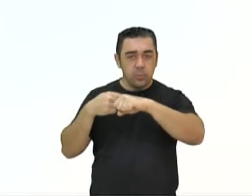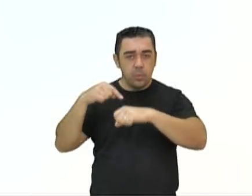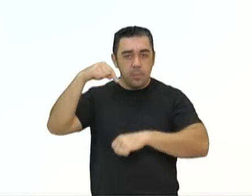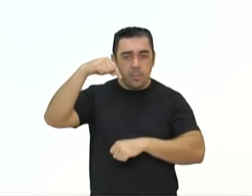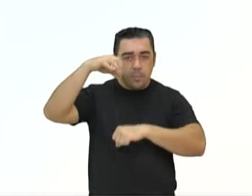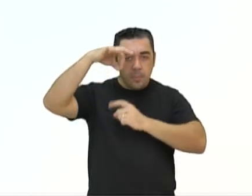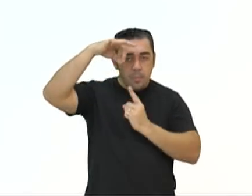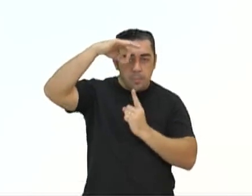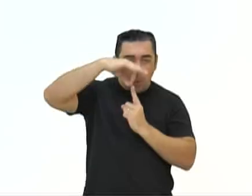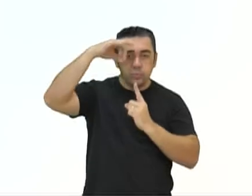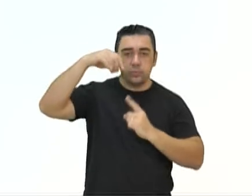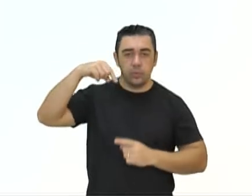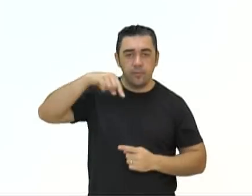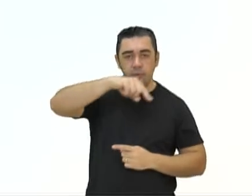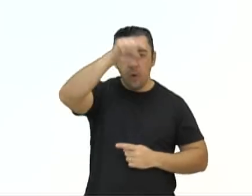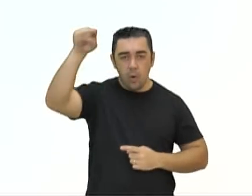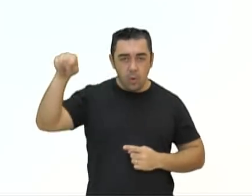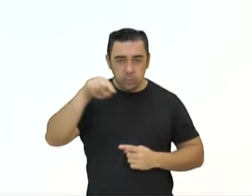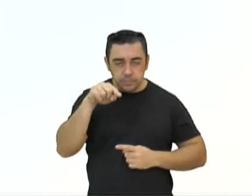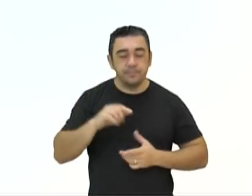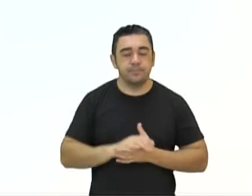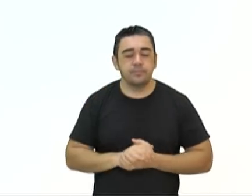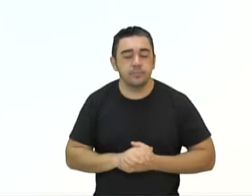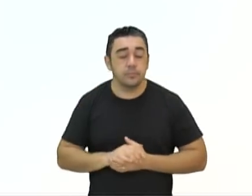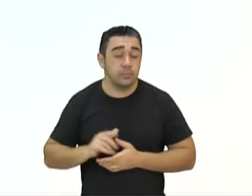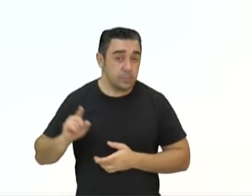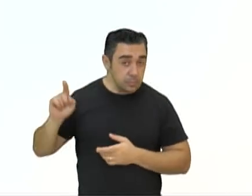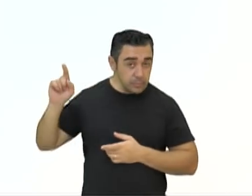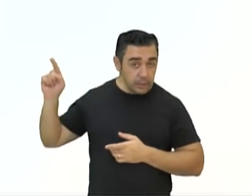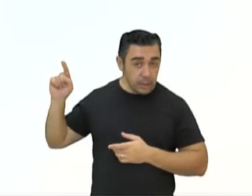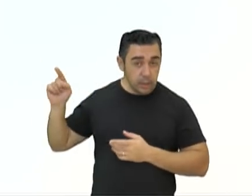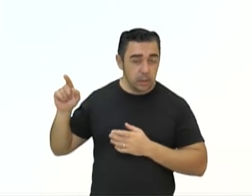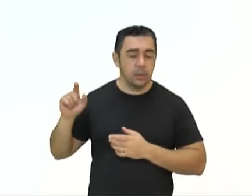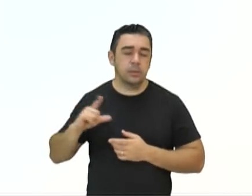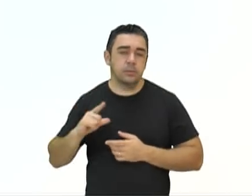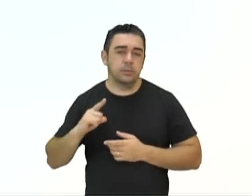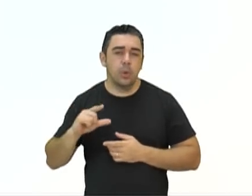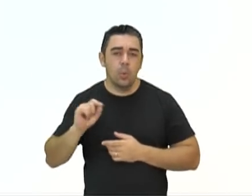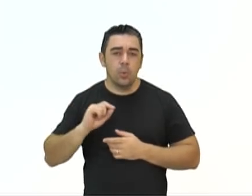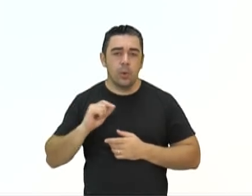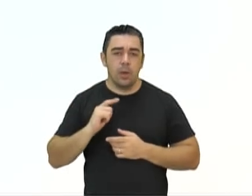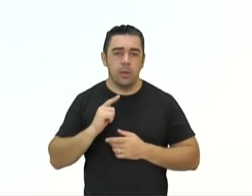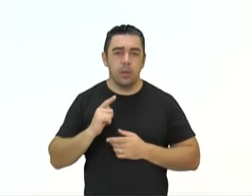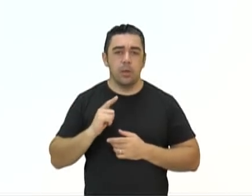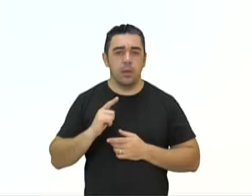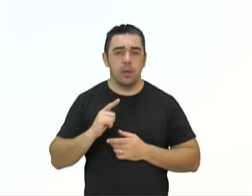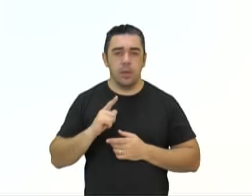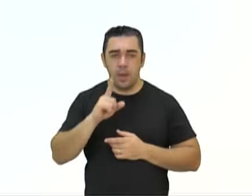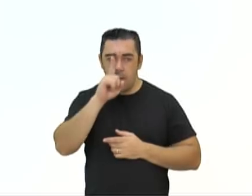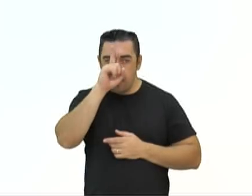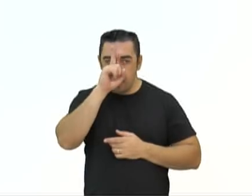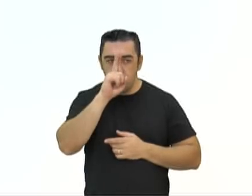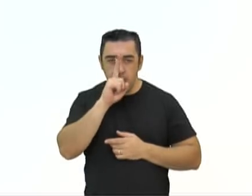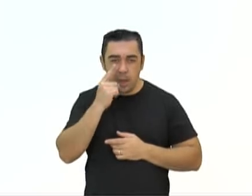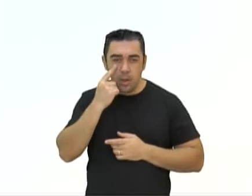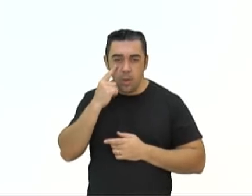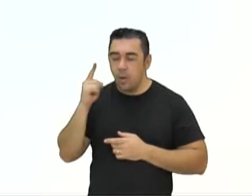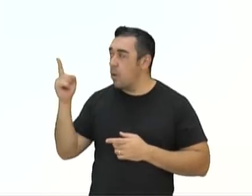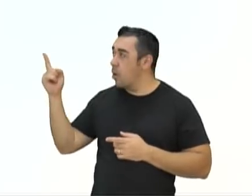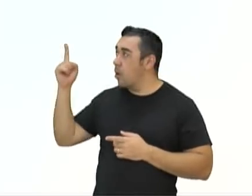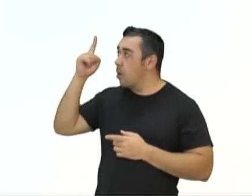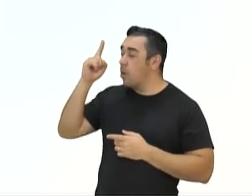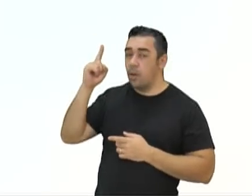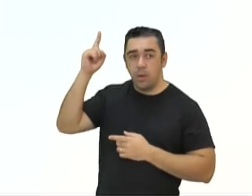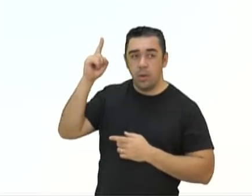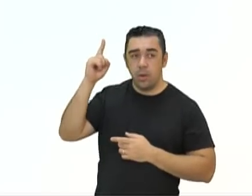no mesmo ponto no continente. Esse percurso, ele é marcado por umas boias amarelas ou alaranjadas